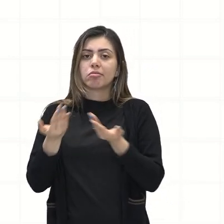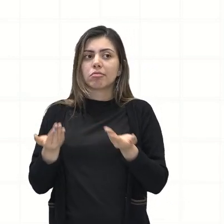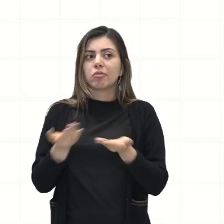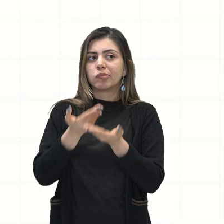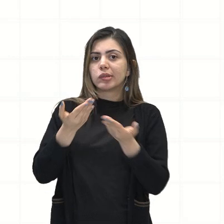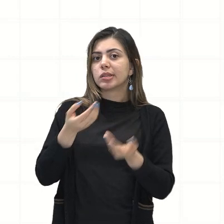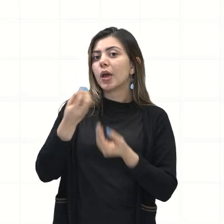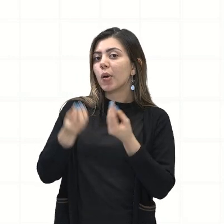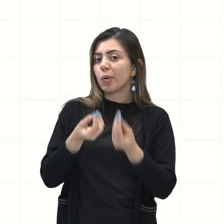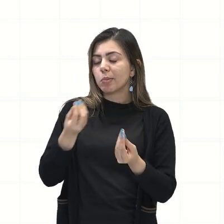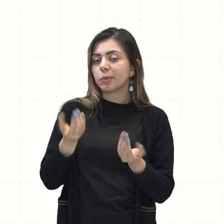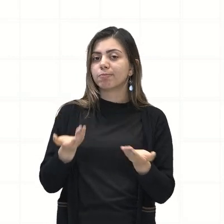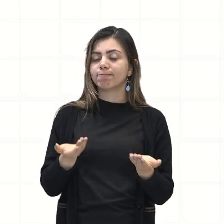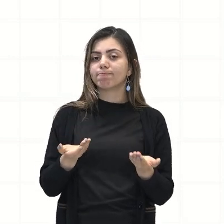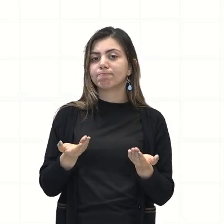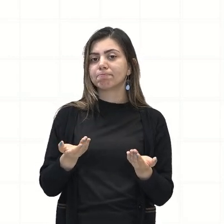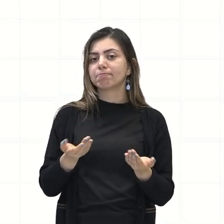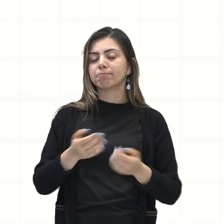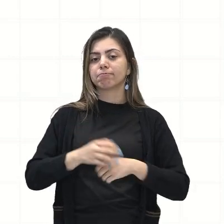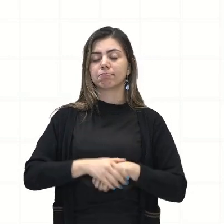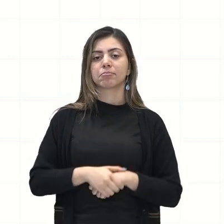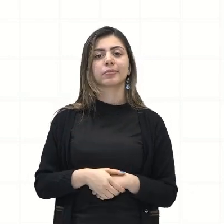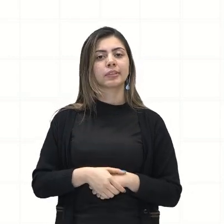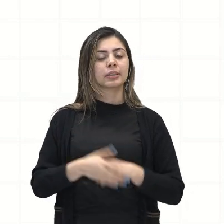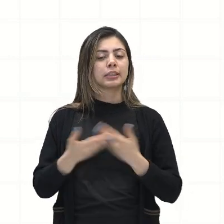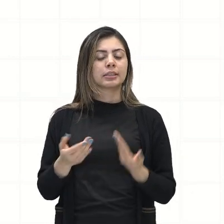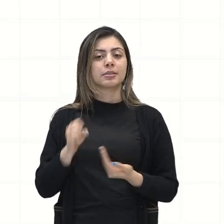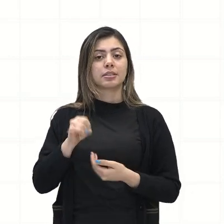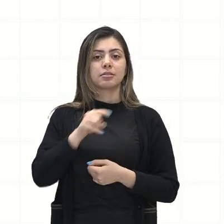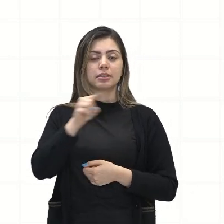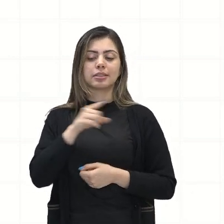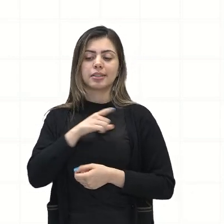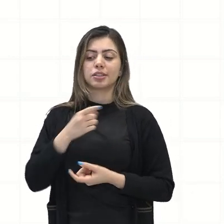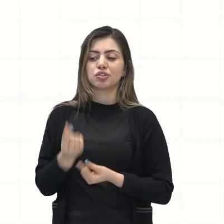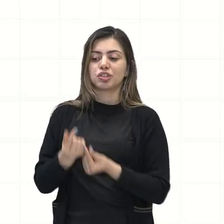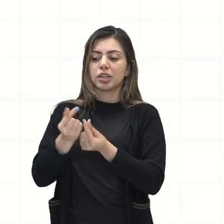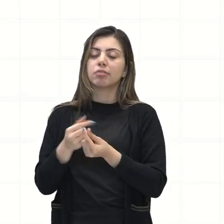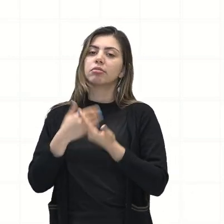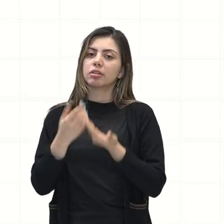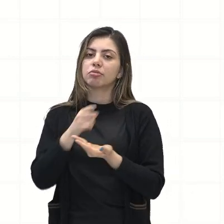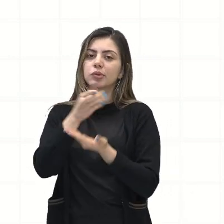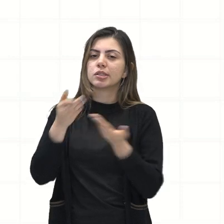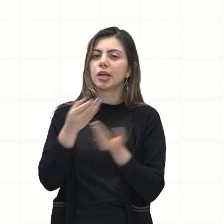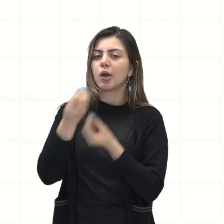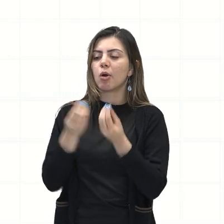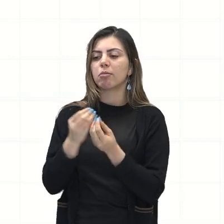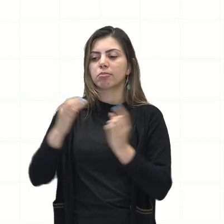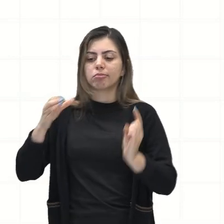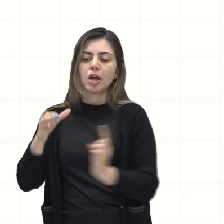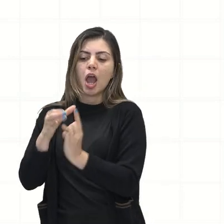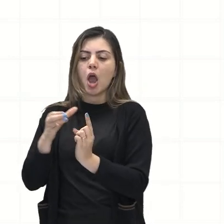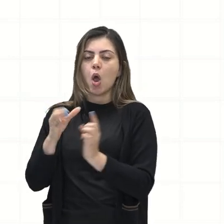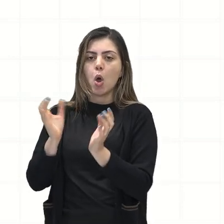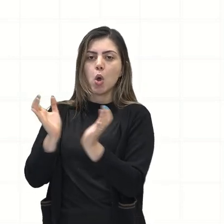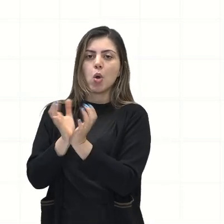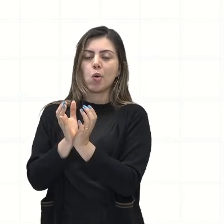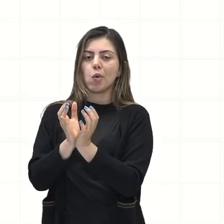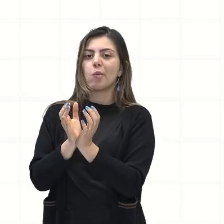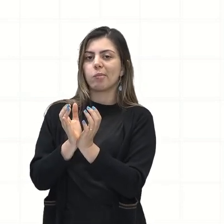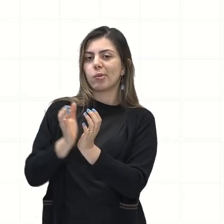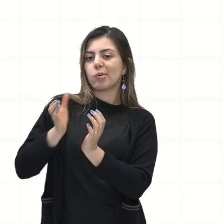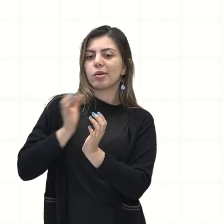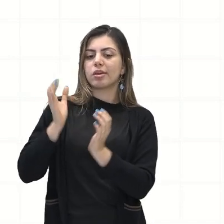modo você, né, vai criando um status, você vai ascendendo em uma